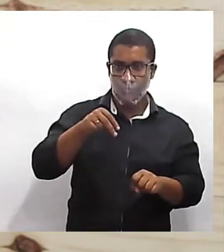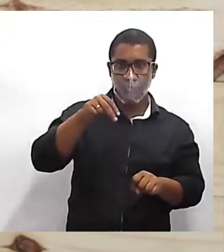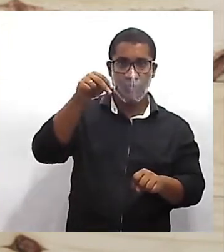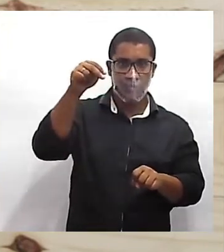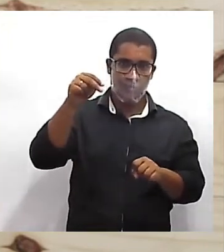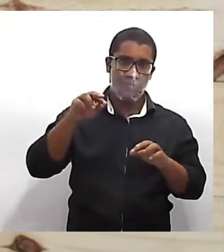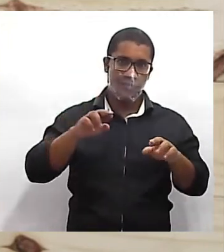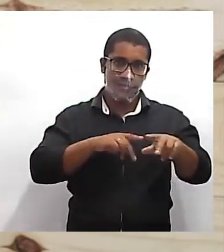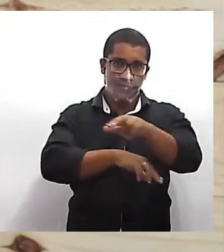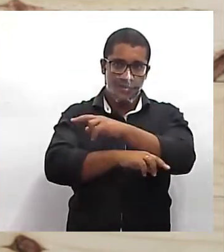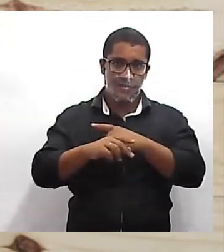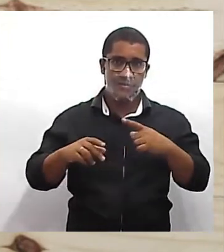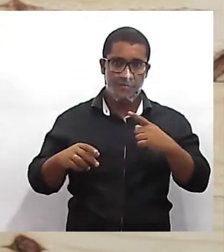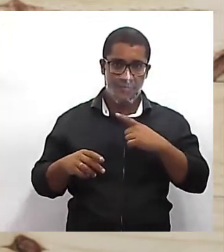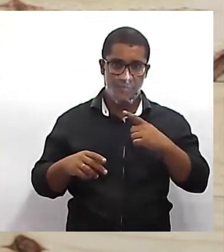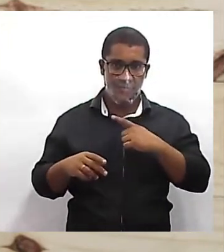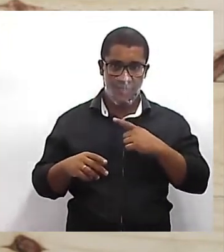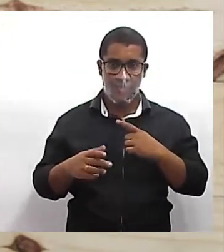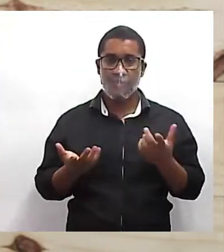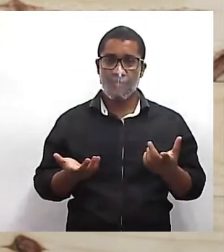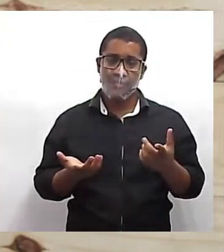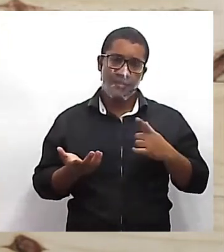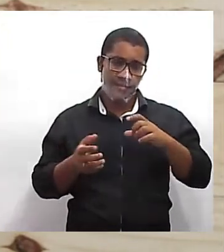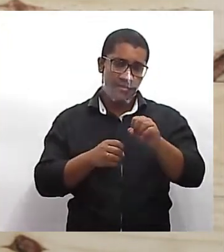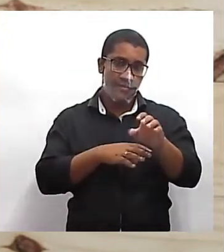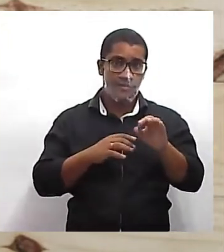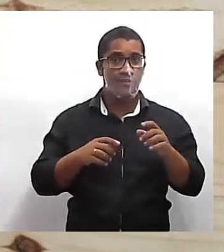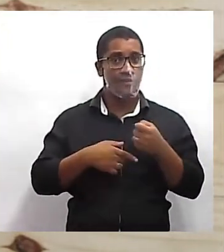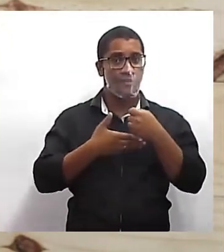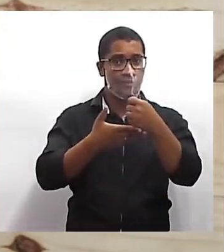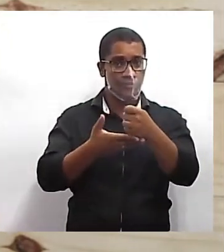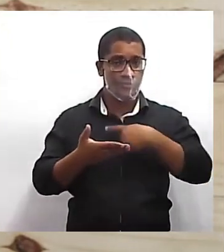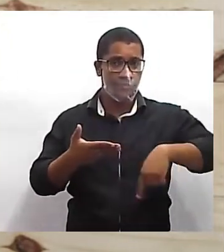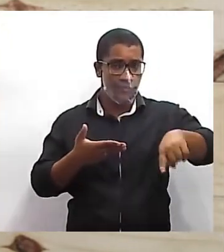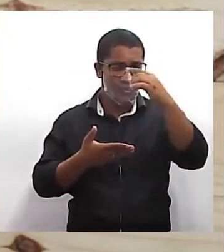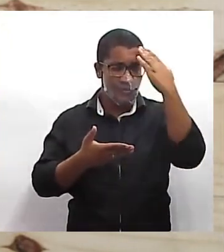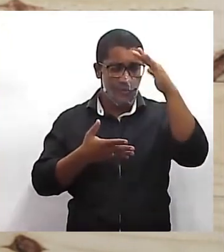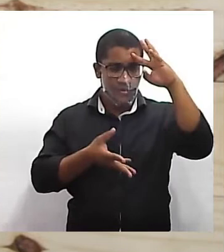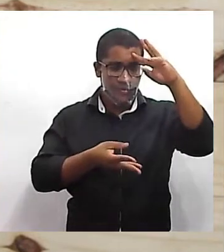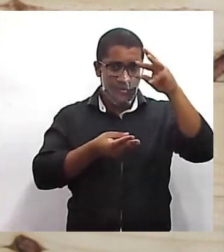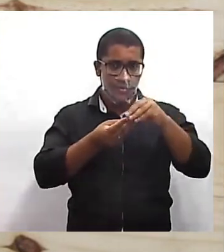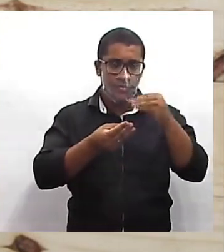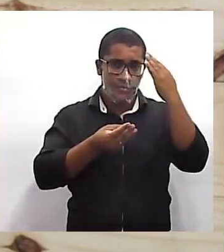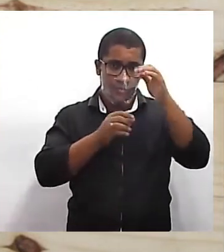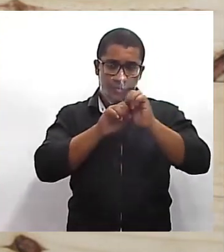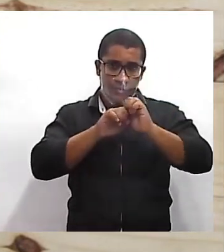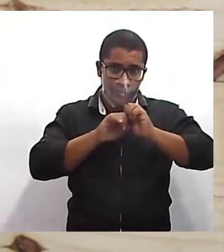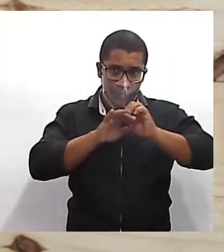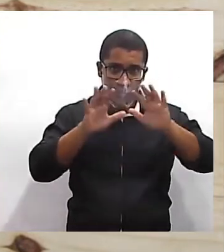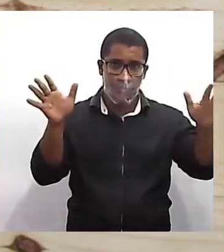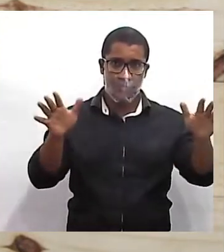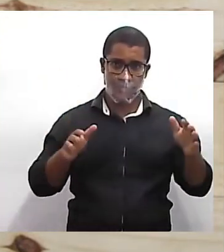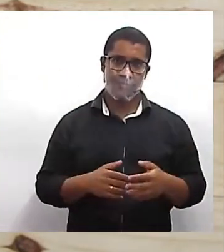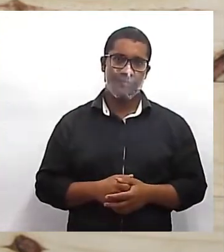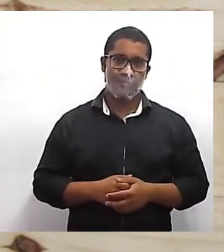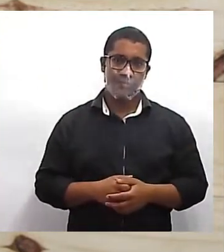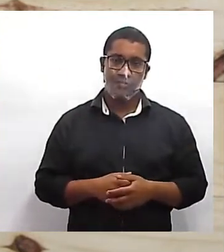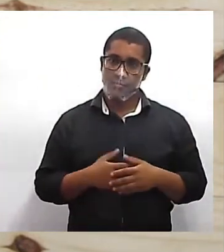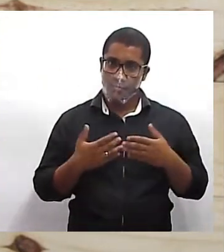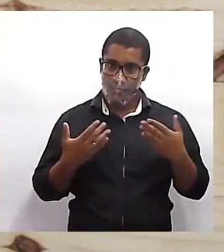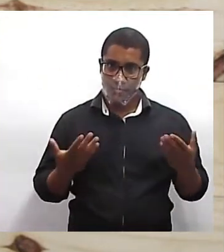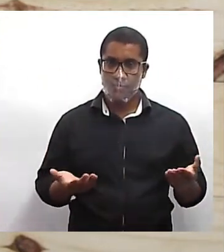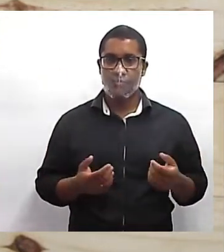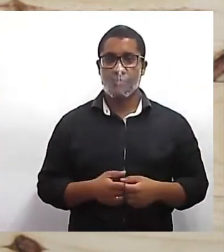conhecimentos necessários. A educação nos ajuda a ter essa compreensão, a ter esse entendimento a respeito disso.